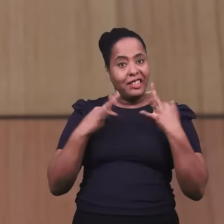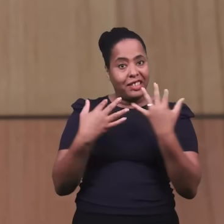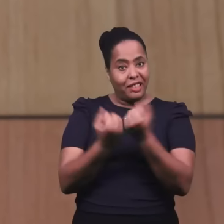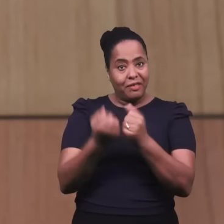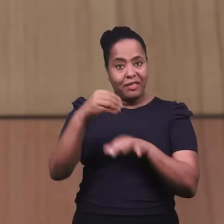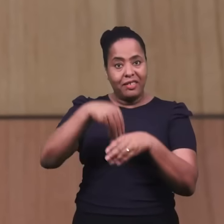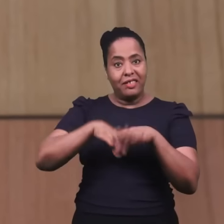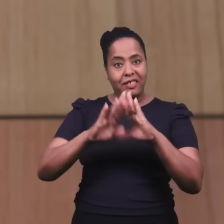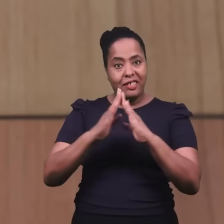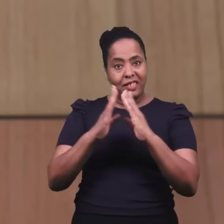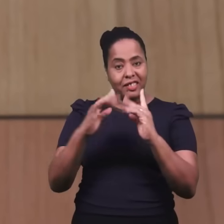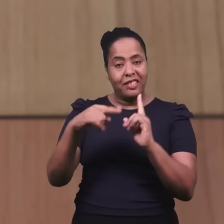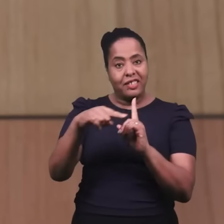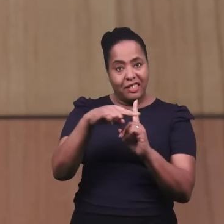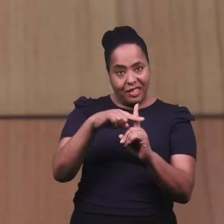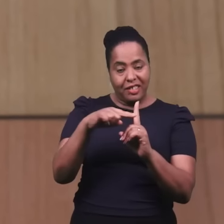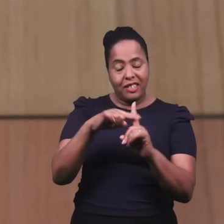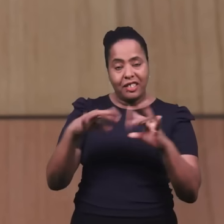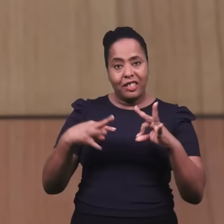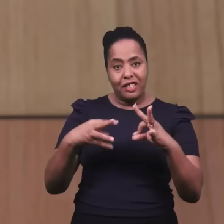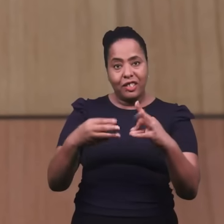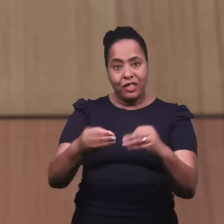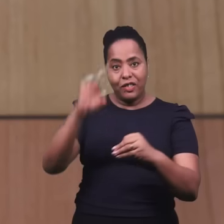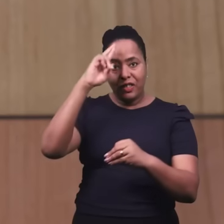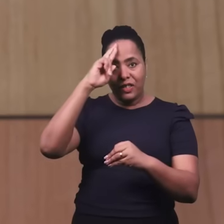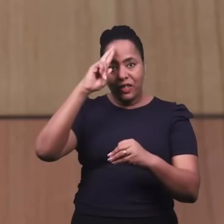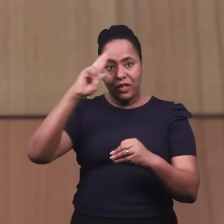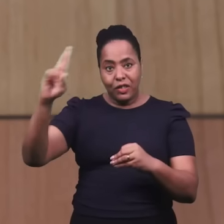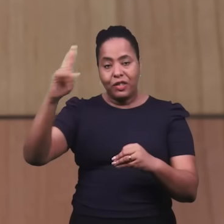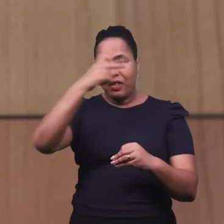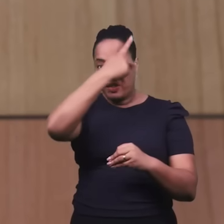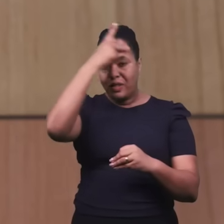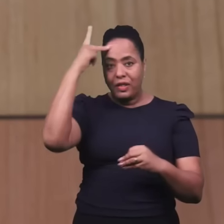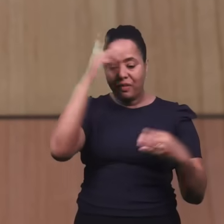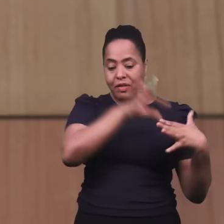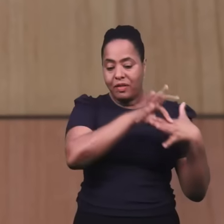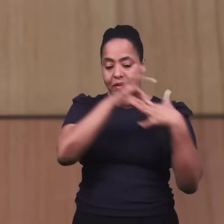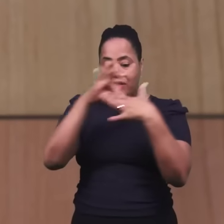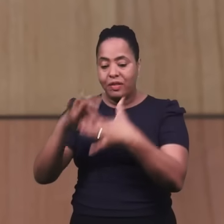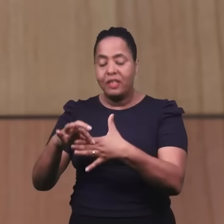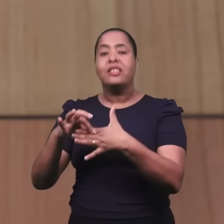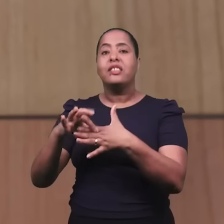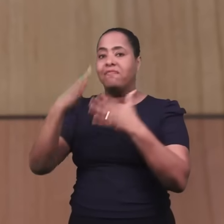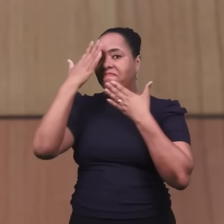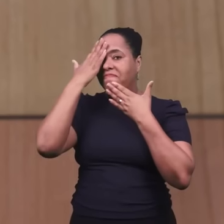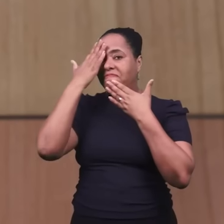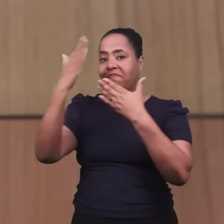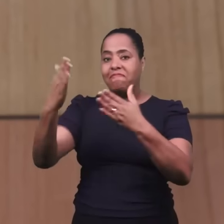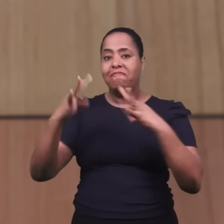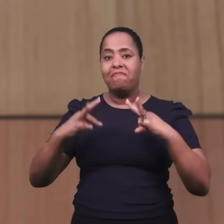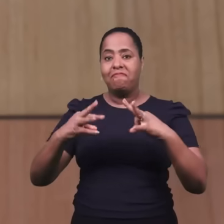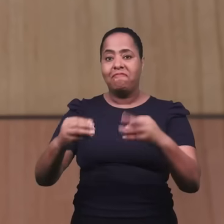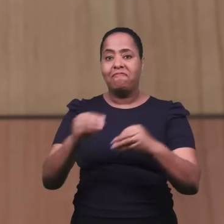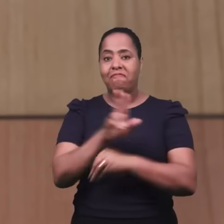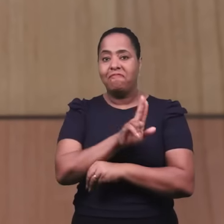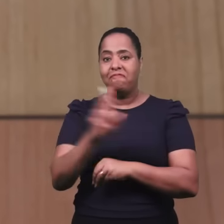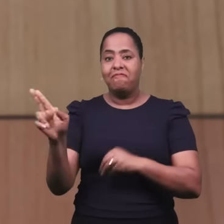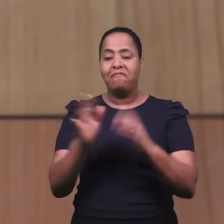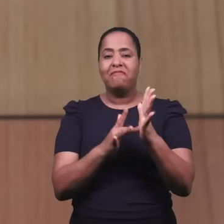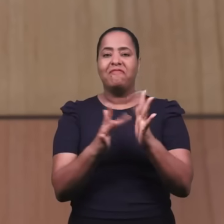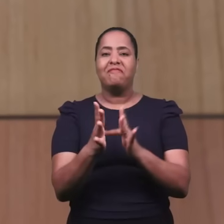nas igrejas, naqueles que o Senhor tem trazido à Tua casa a cada dia, que nós glorificamos por tudo, em nome de